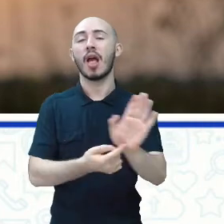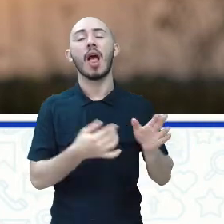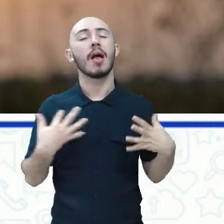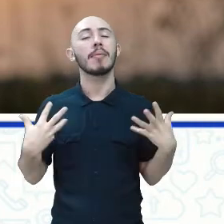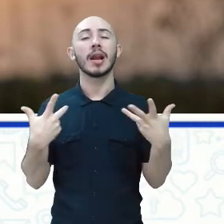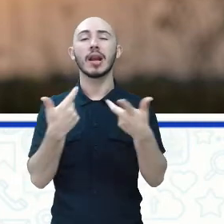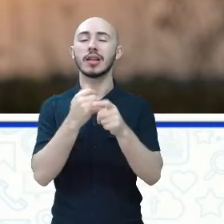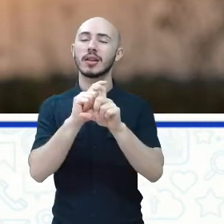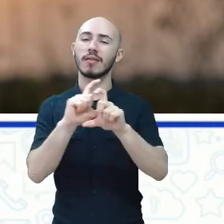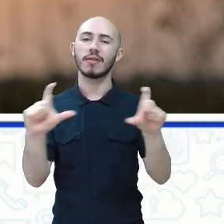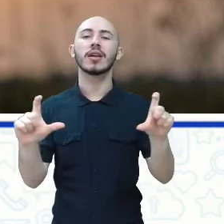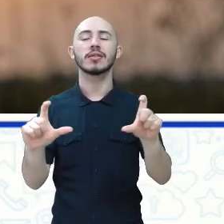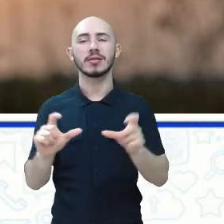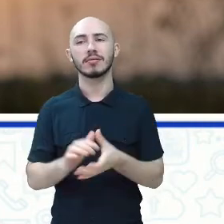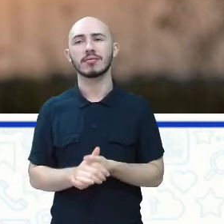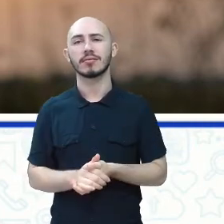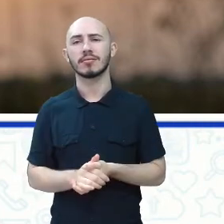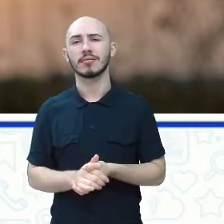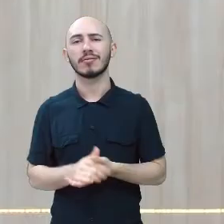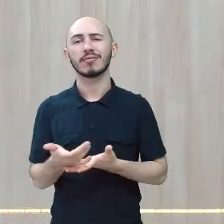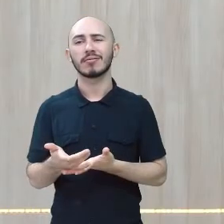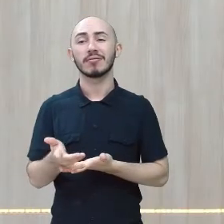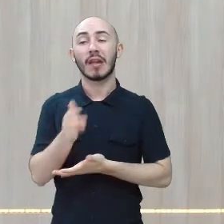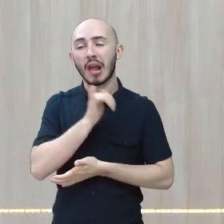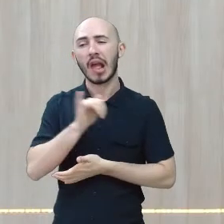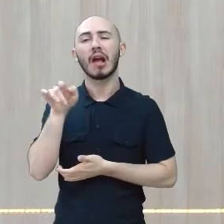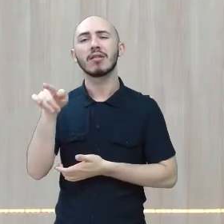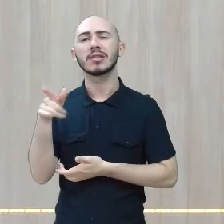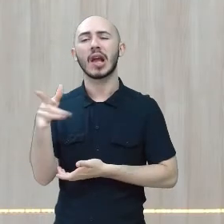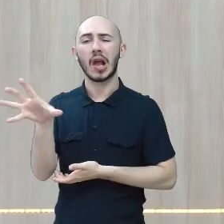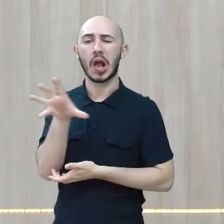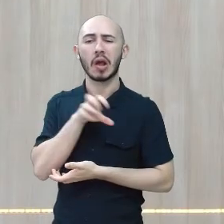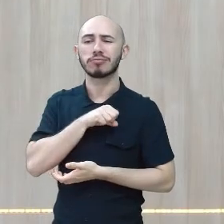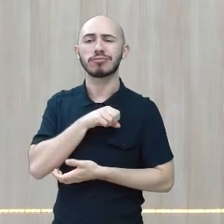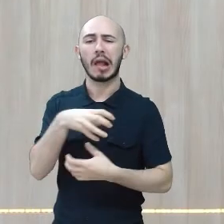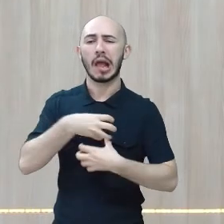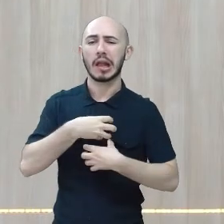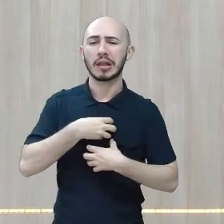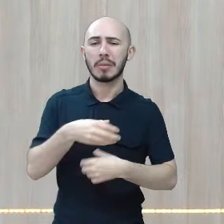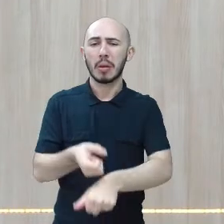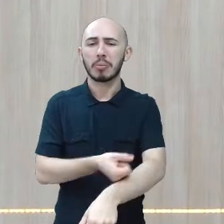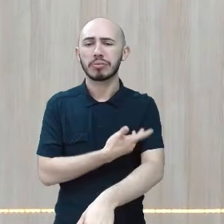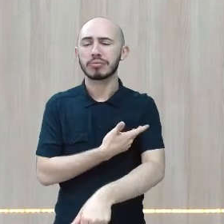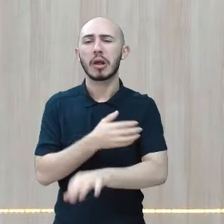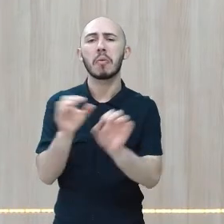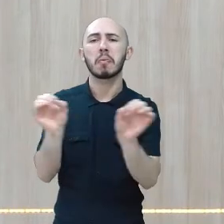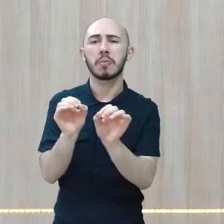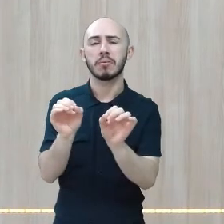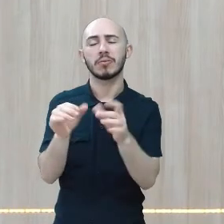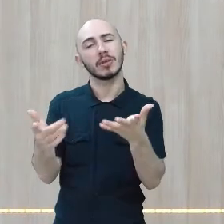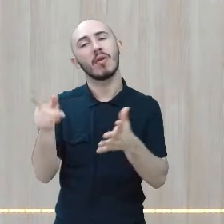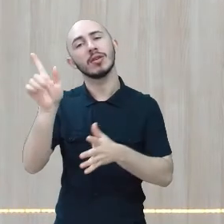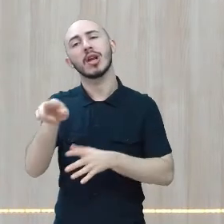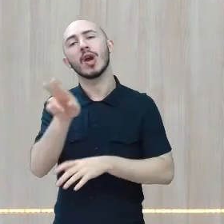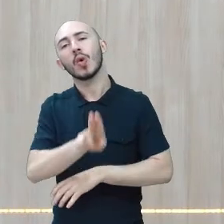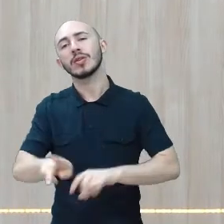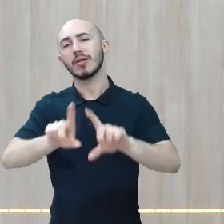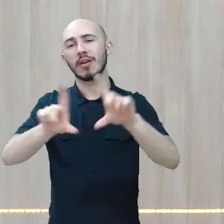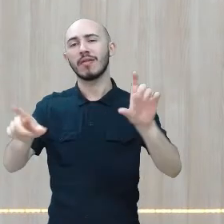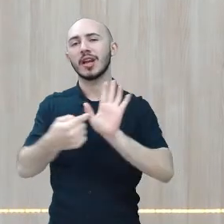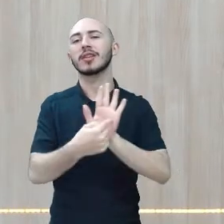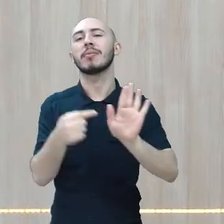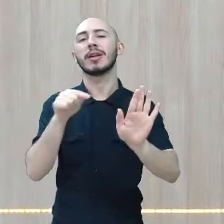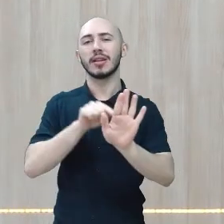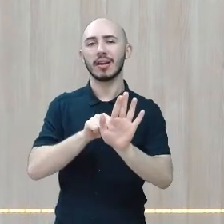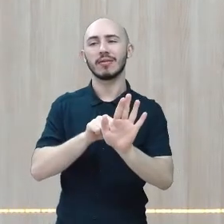frase. Então, em vez de você dizer, você é muito sensível, você diz, mas o seu coração é de pedra, viu? Então, assim, você está